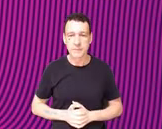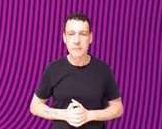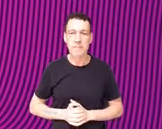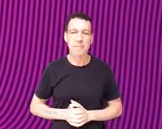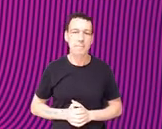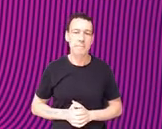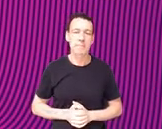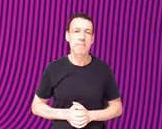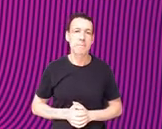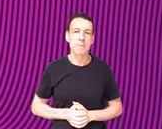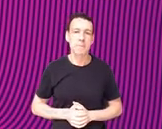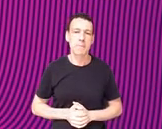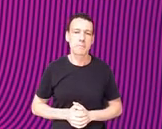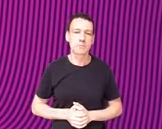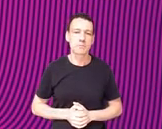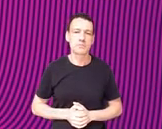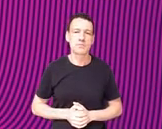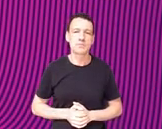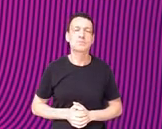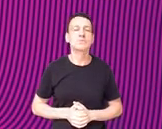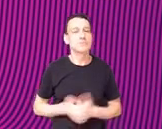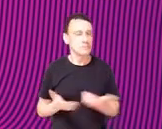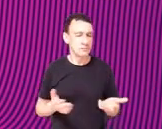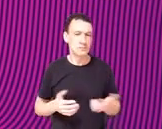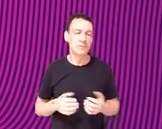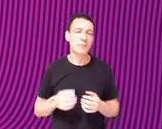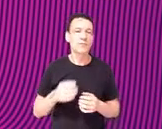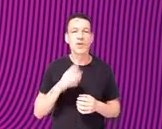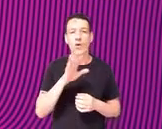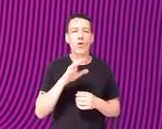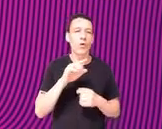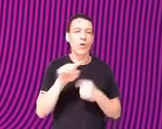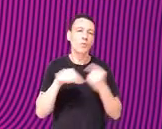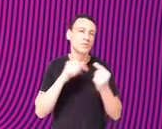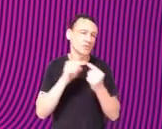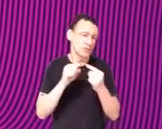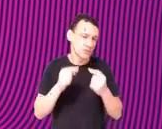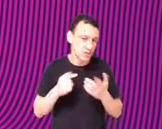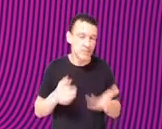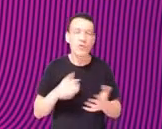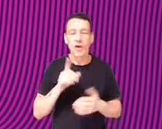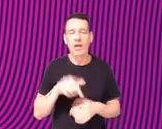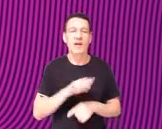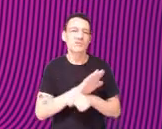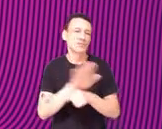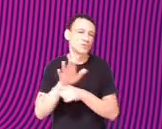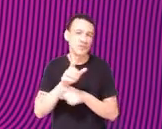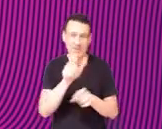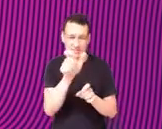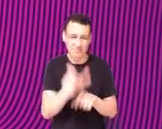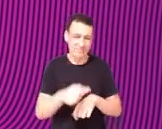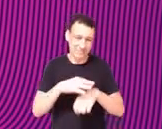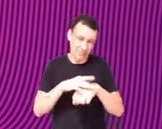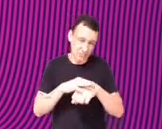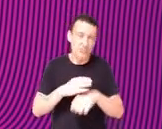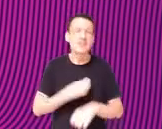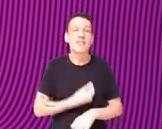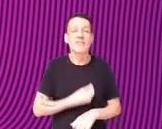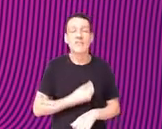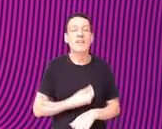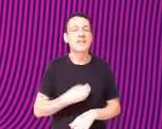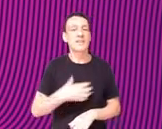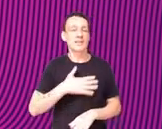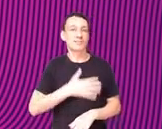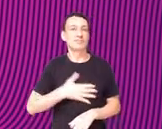que há um objetivo de melhorar a qualidade de vida dos pacientes com insuficiência cardíaca, e